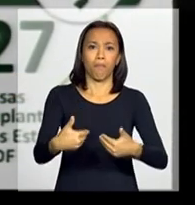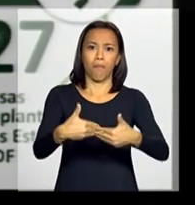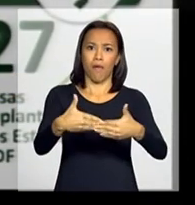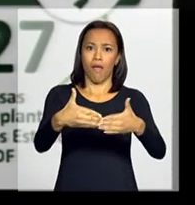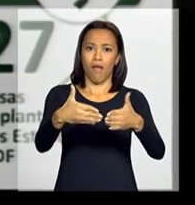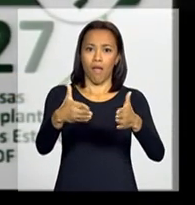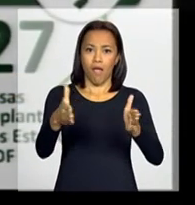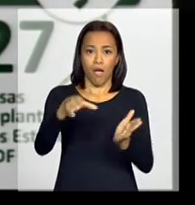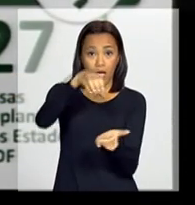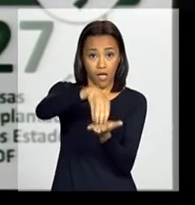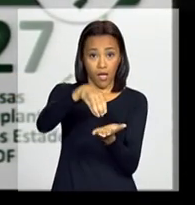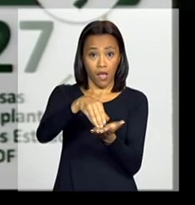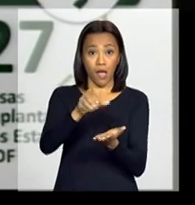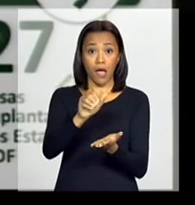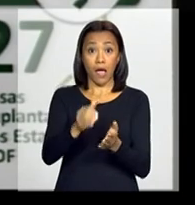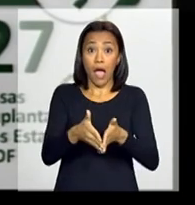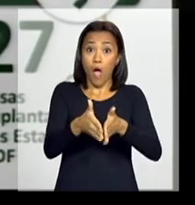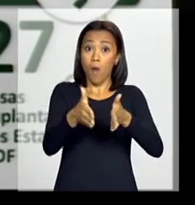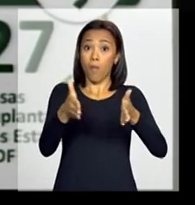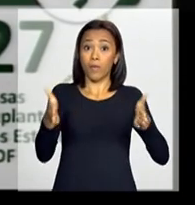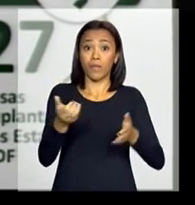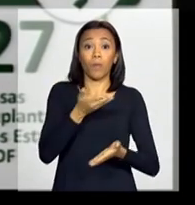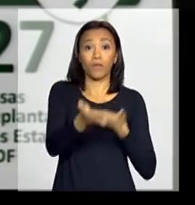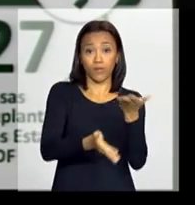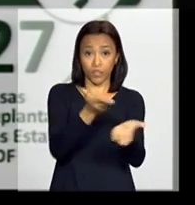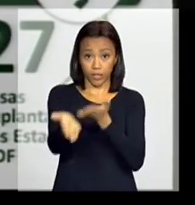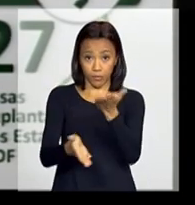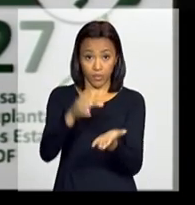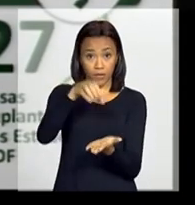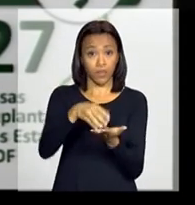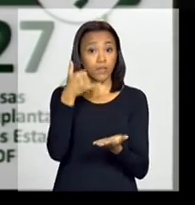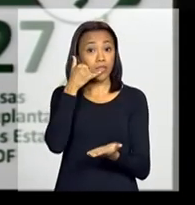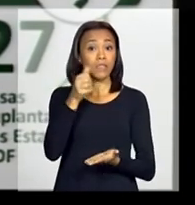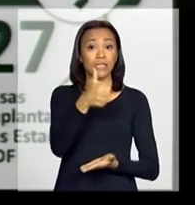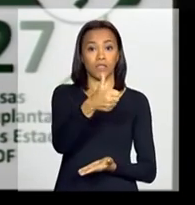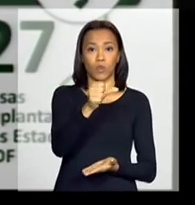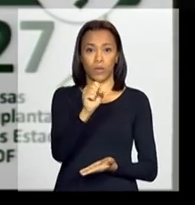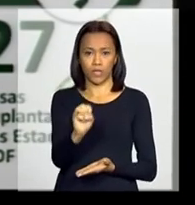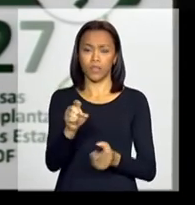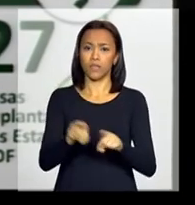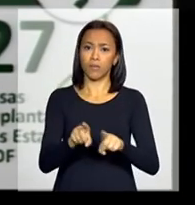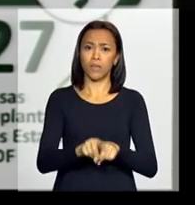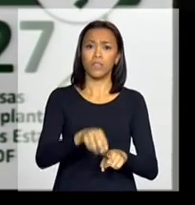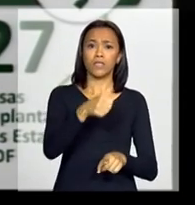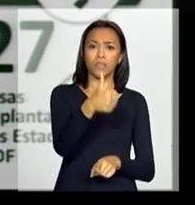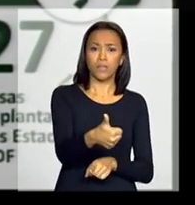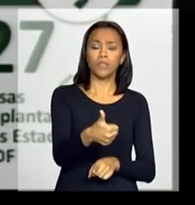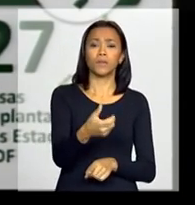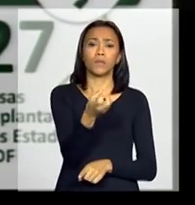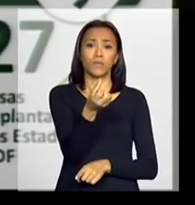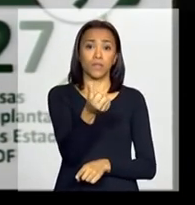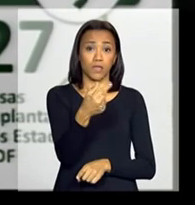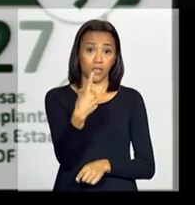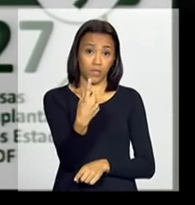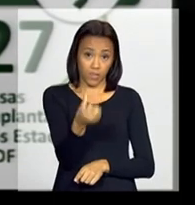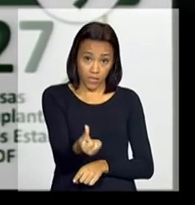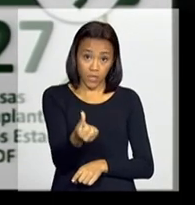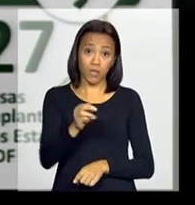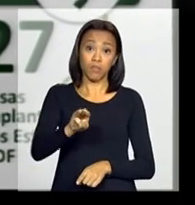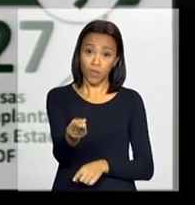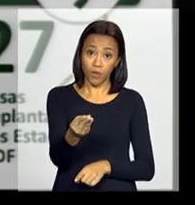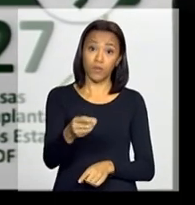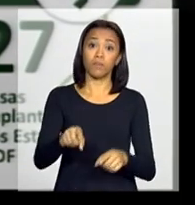da central 180 e 116 e milhões na implantação propriamente